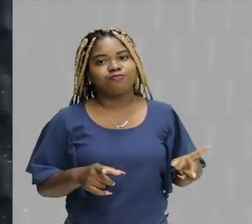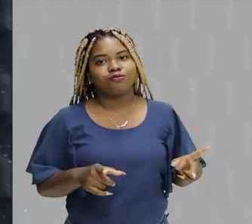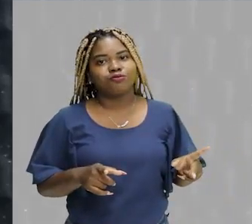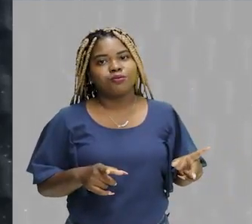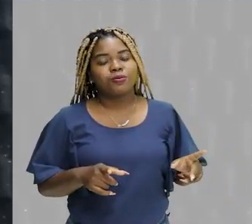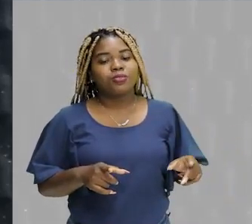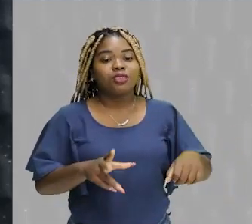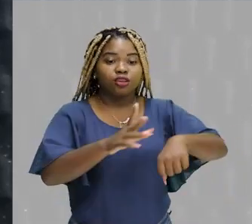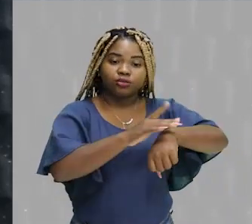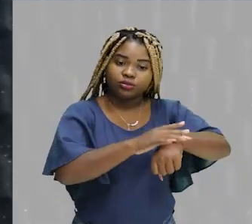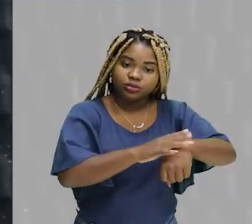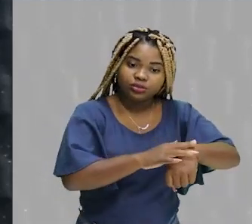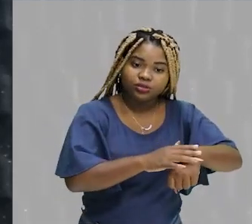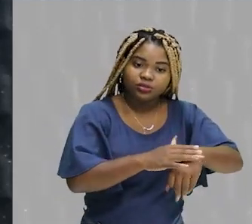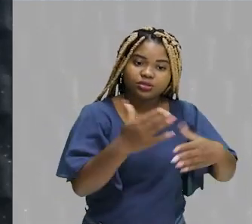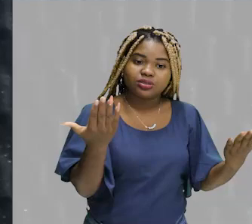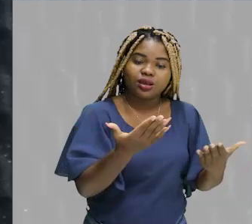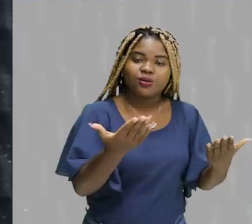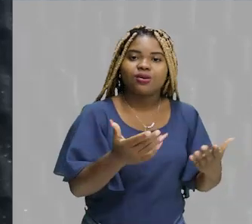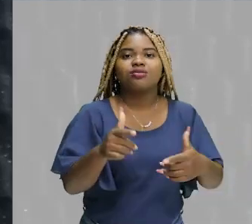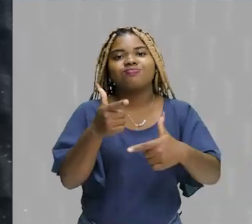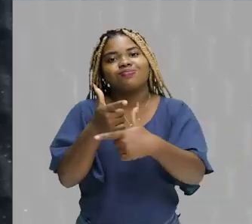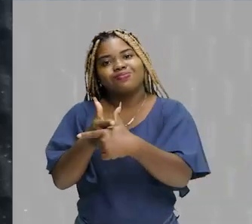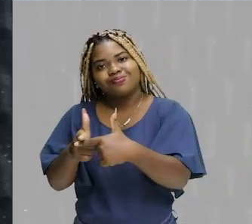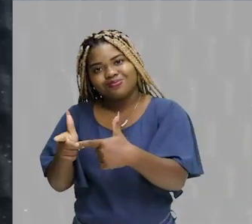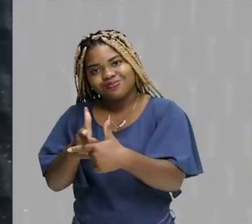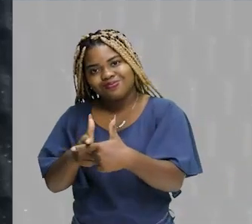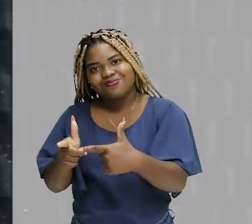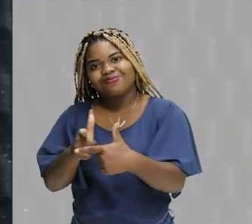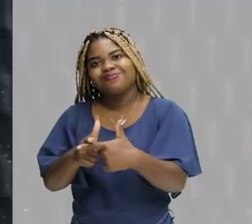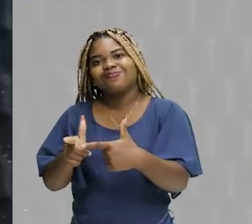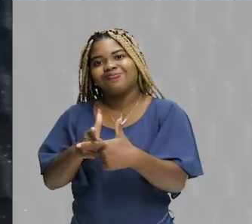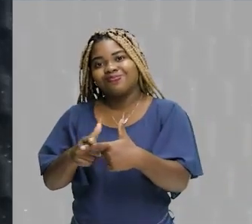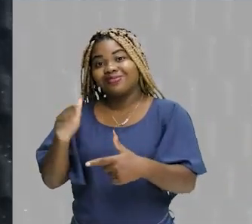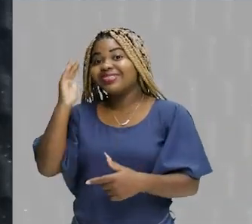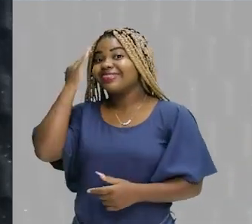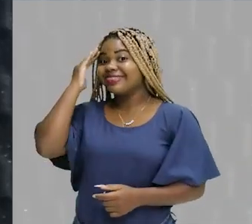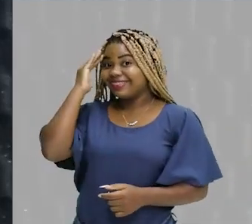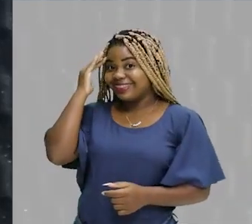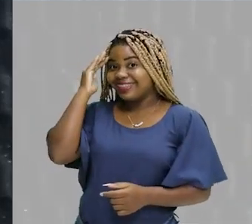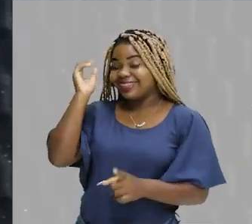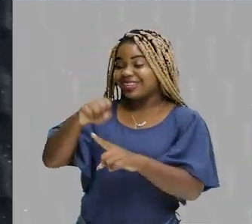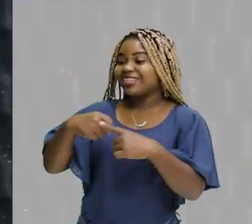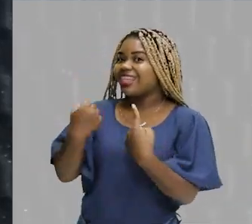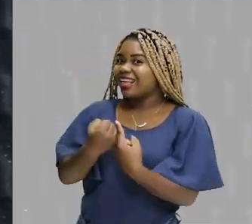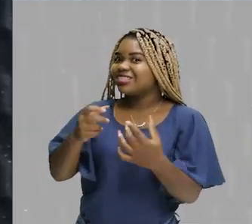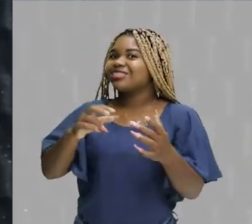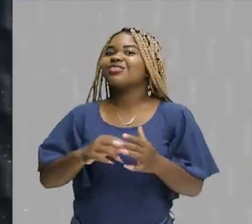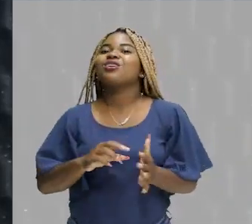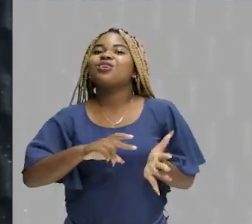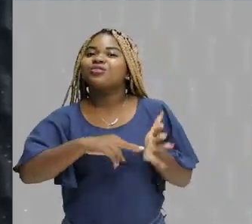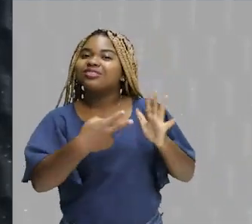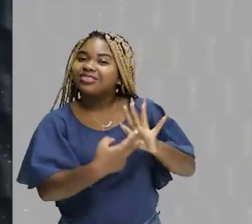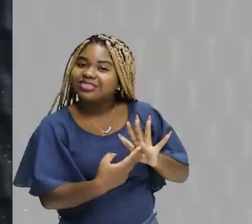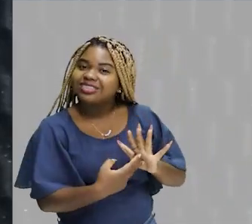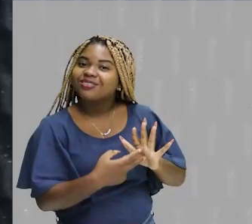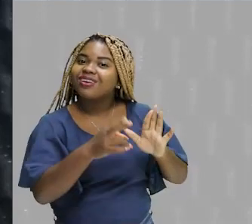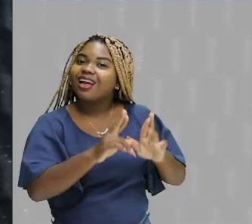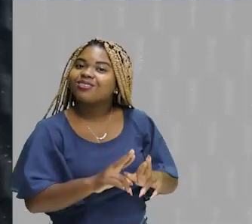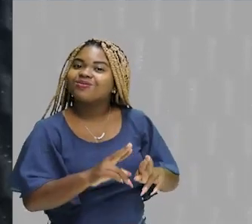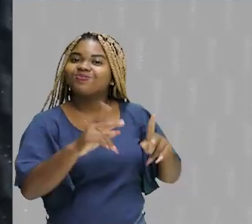vez de falar que é doença, a gente fala que é problema. Entendeu? Então, na sociologia, o significado da palavra